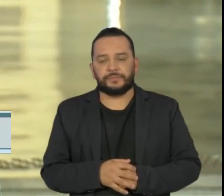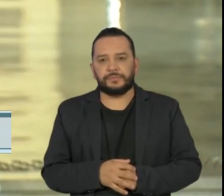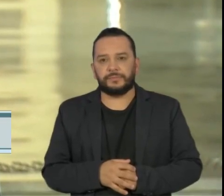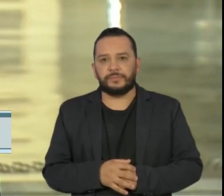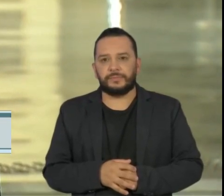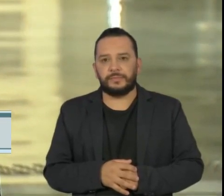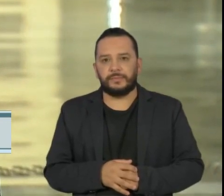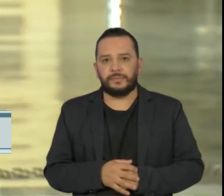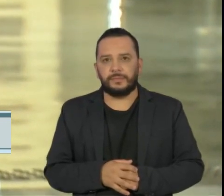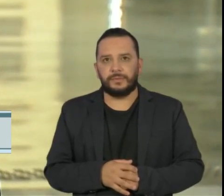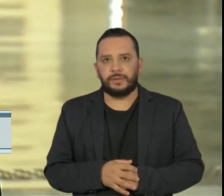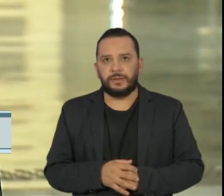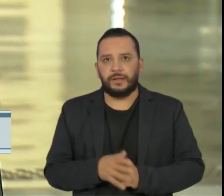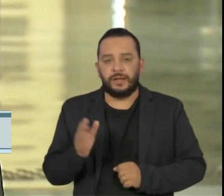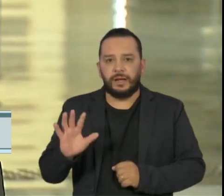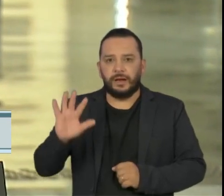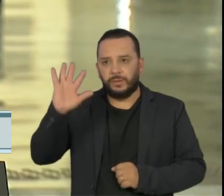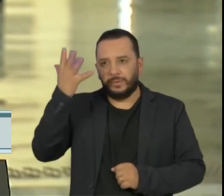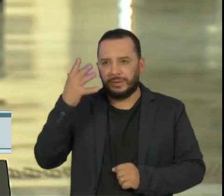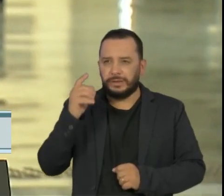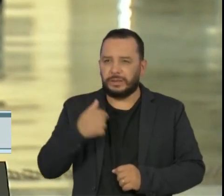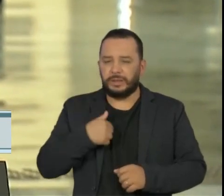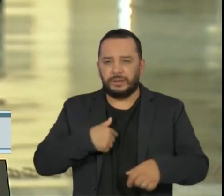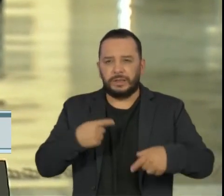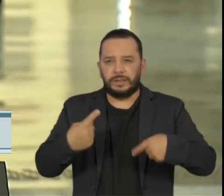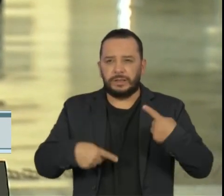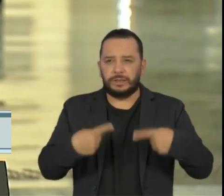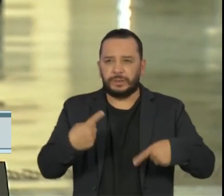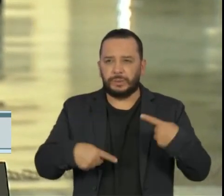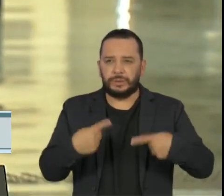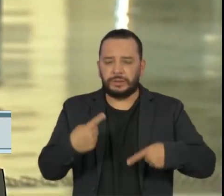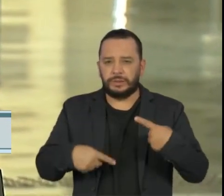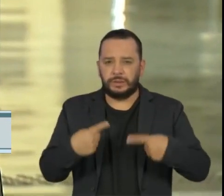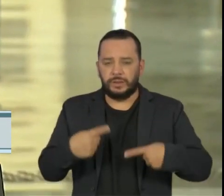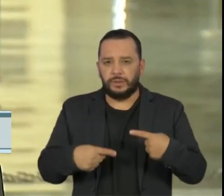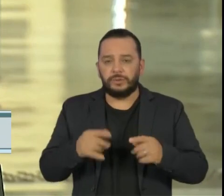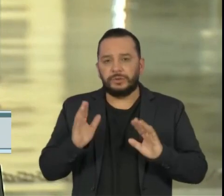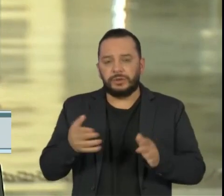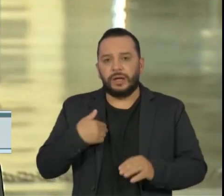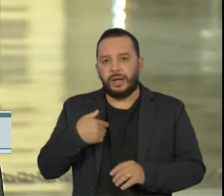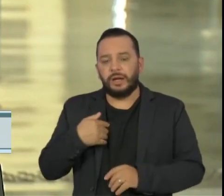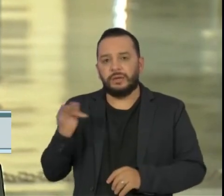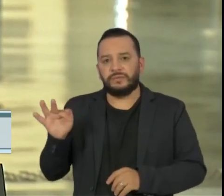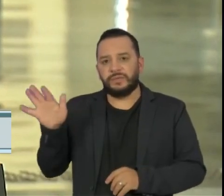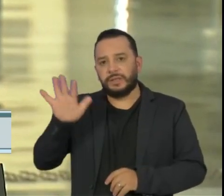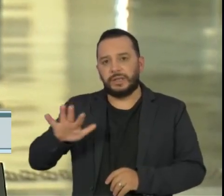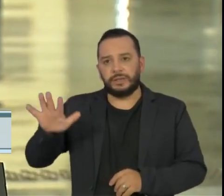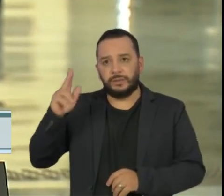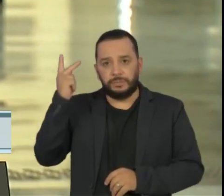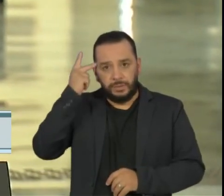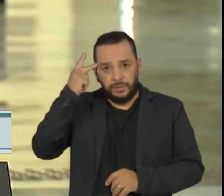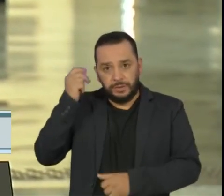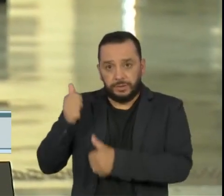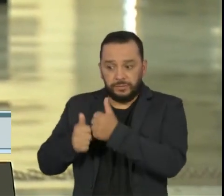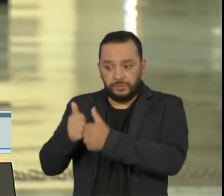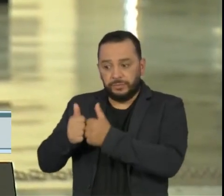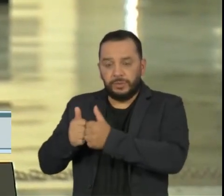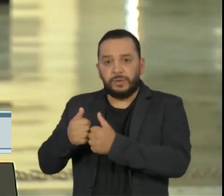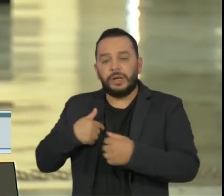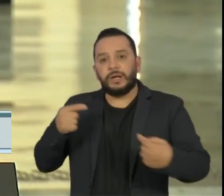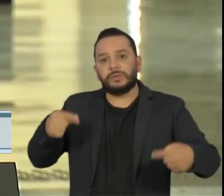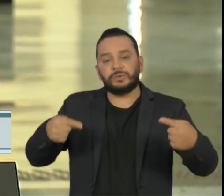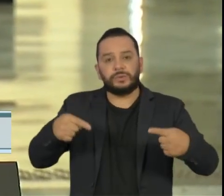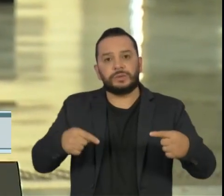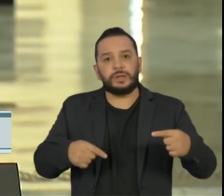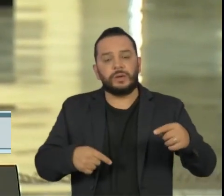ocorreu uma discussão por parte da Federação Paulista de Futebol com os clubes, com os